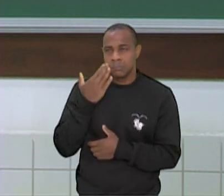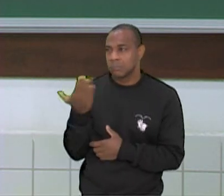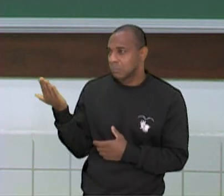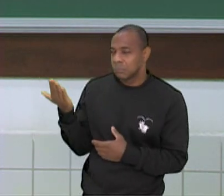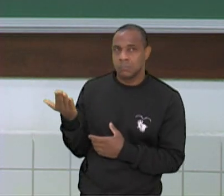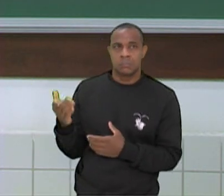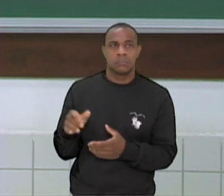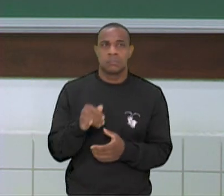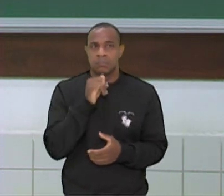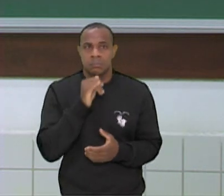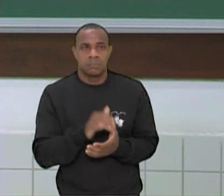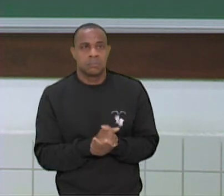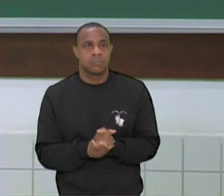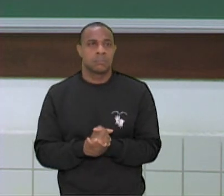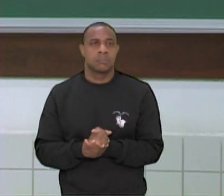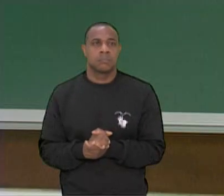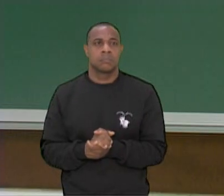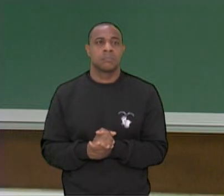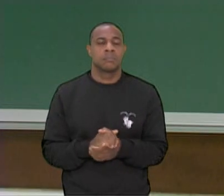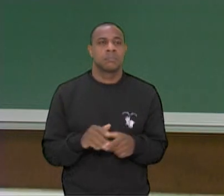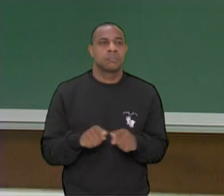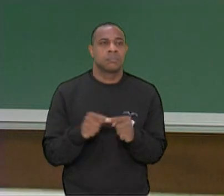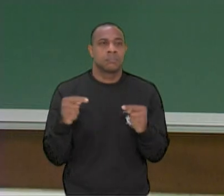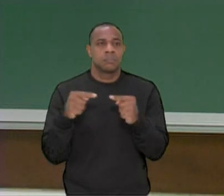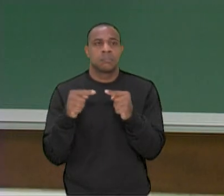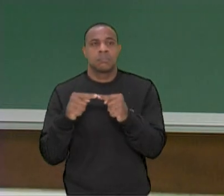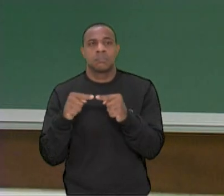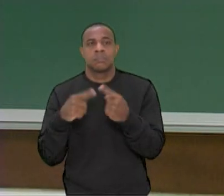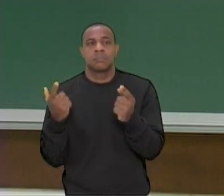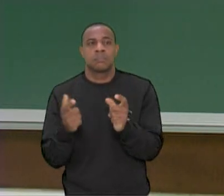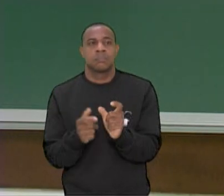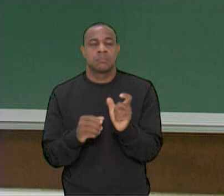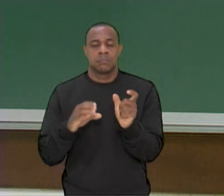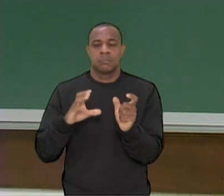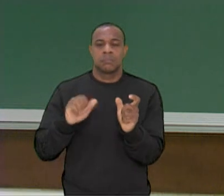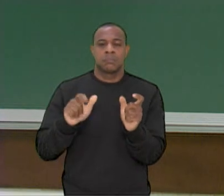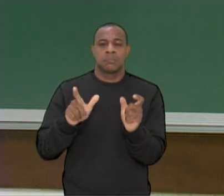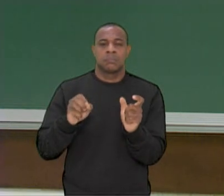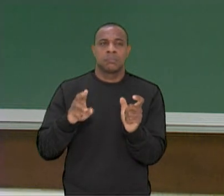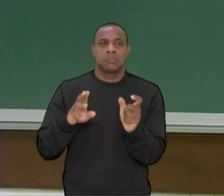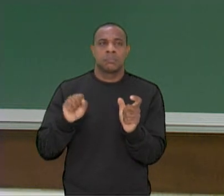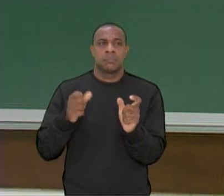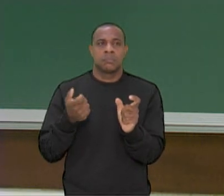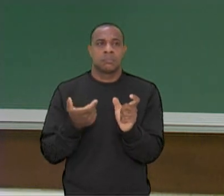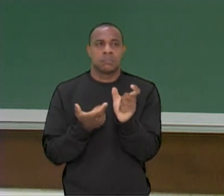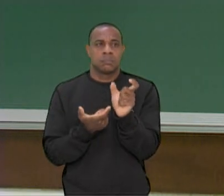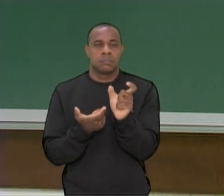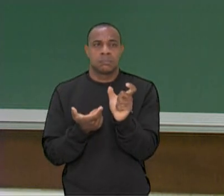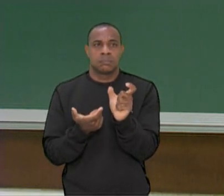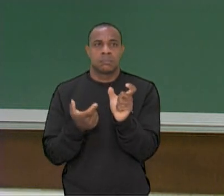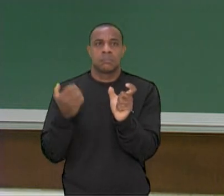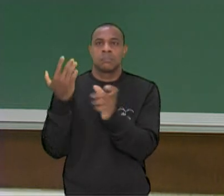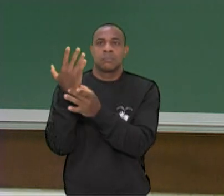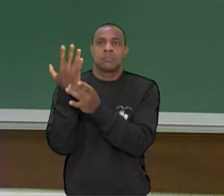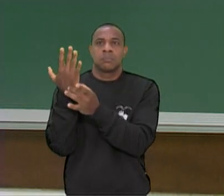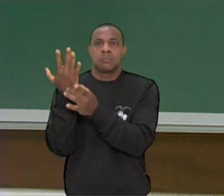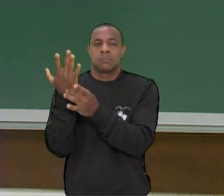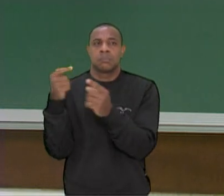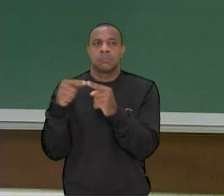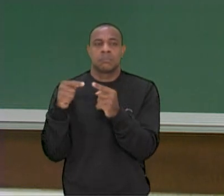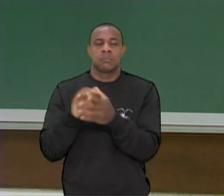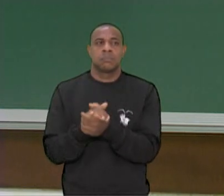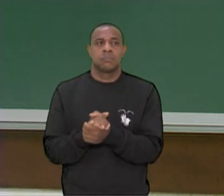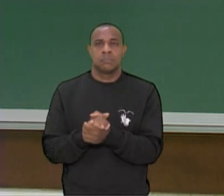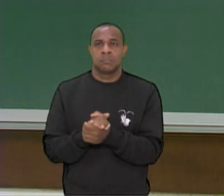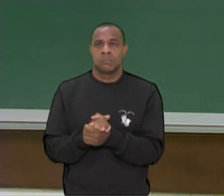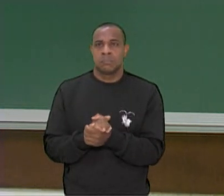palavras calosas e sujas, elas estão concordando com qual palavra? Com mãos, tá? Então, ficaria errado se eu dissesse com a enxada na